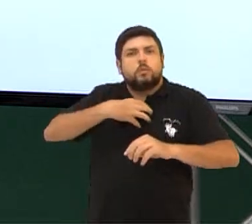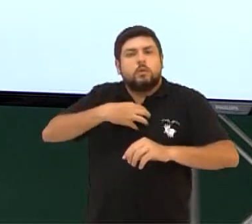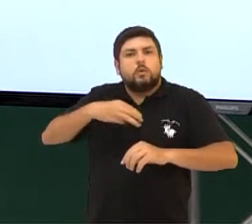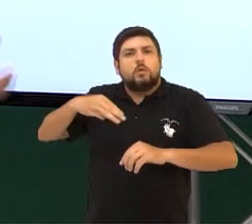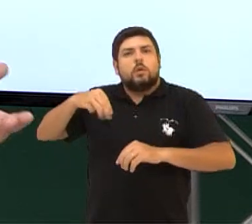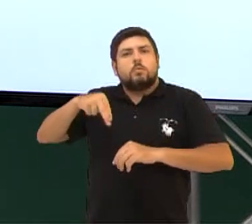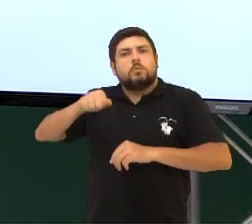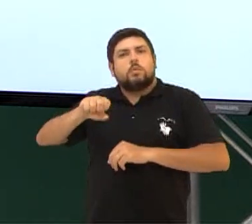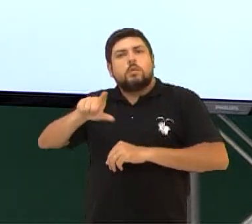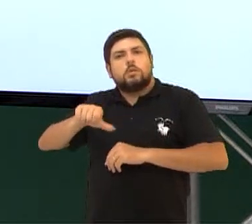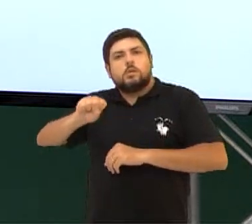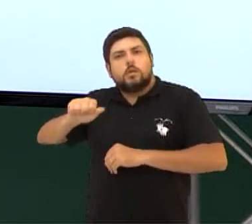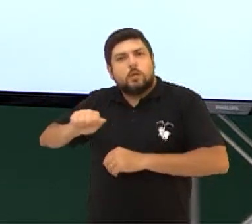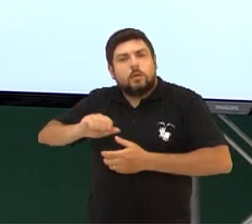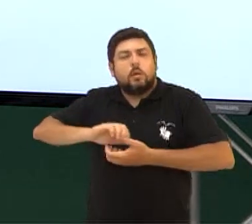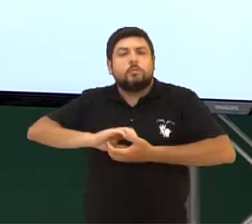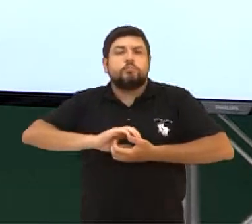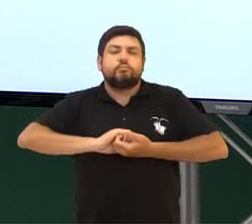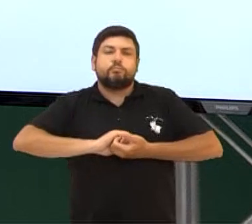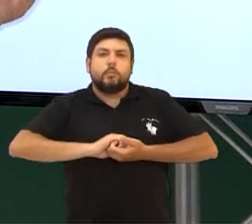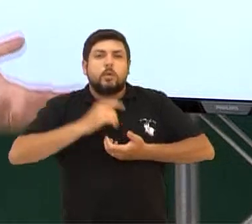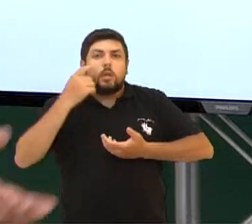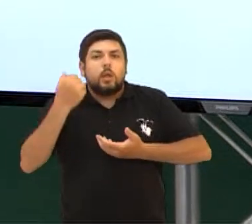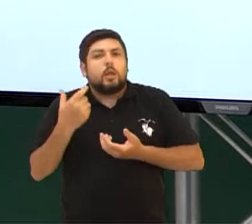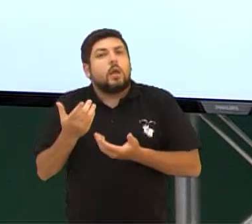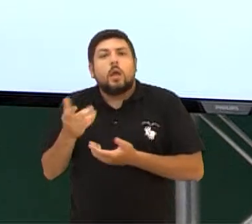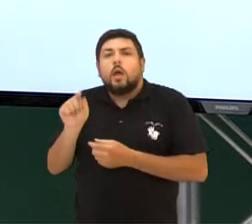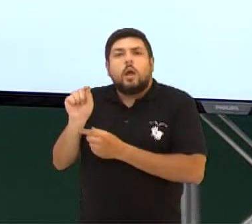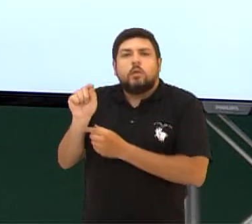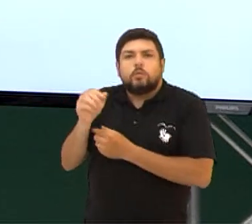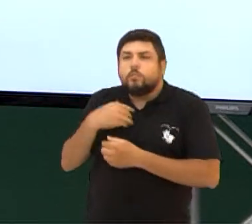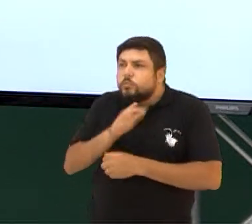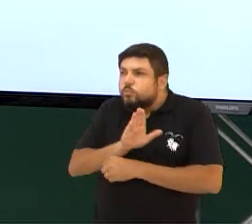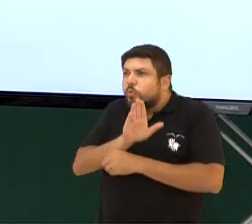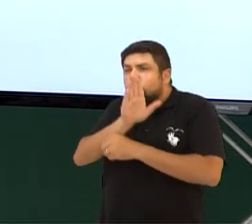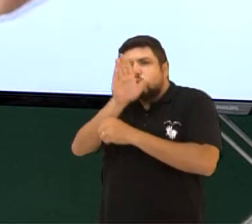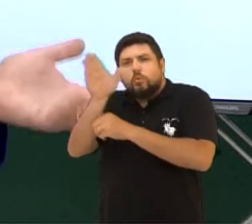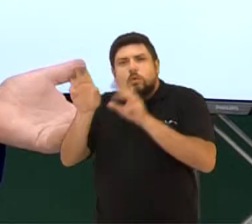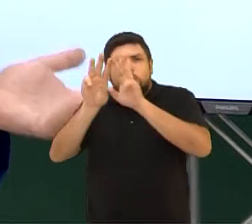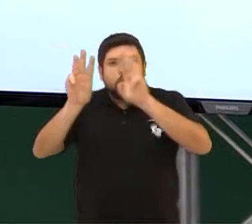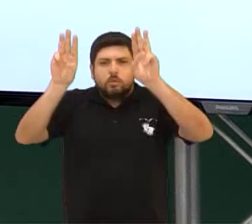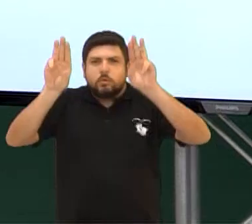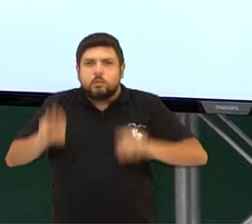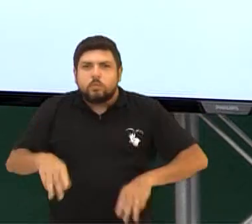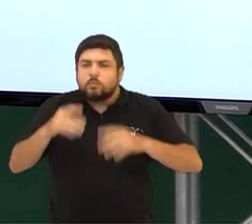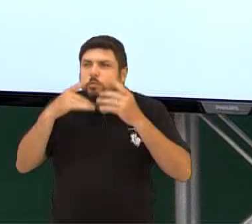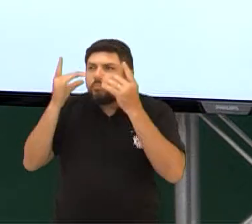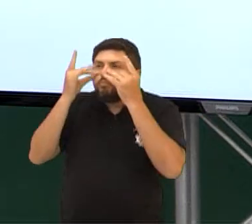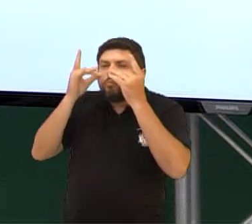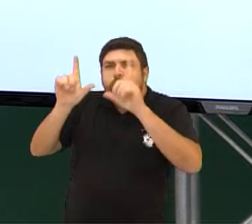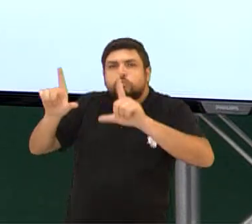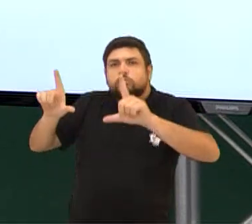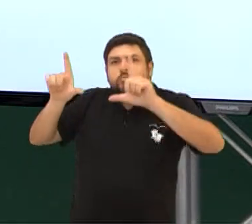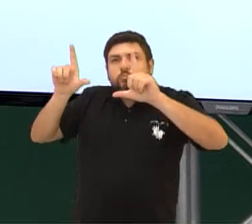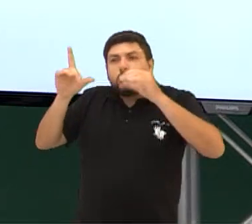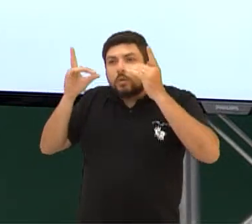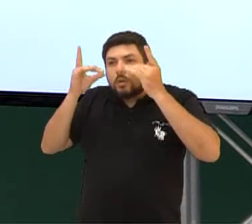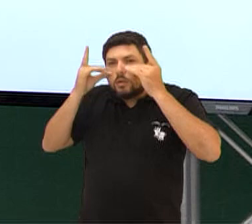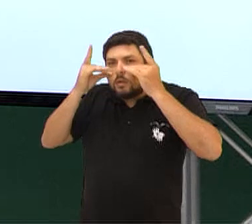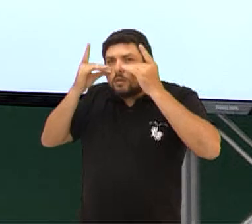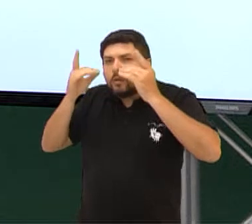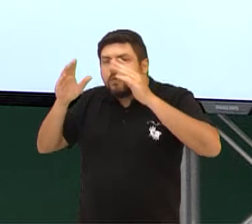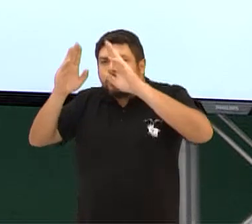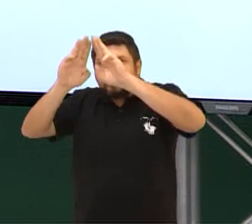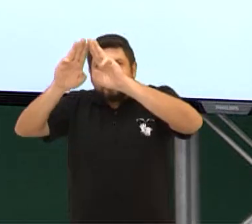dela, é ter as condições de ir até Paris, ir até o Museu do Louvre e contemplar pessoalmente esse quadro.